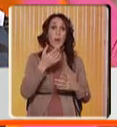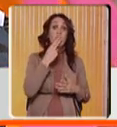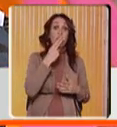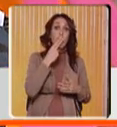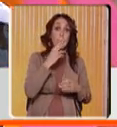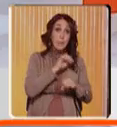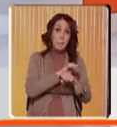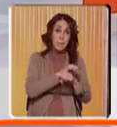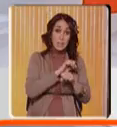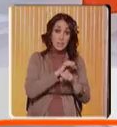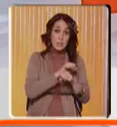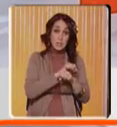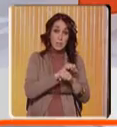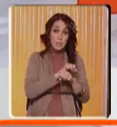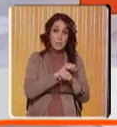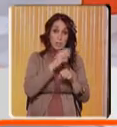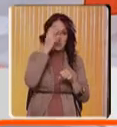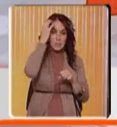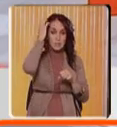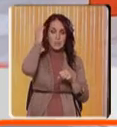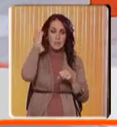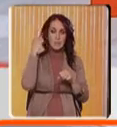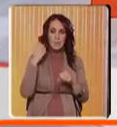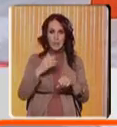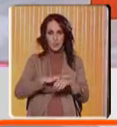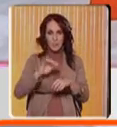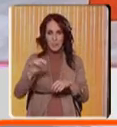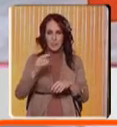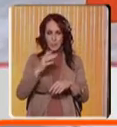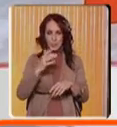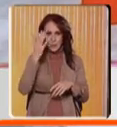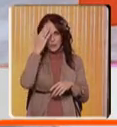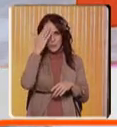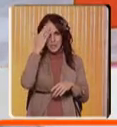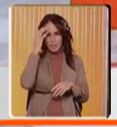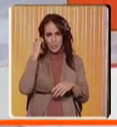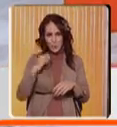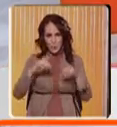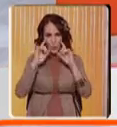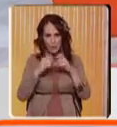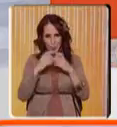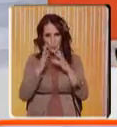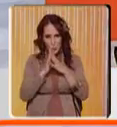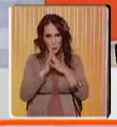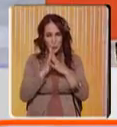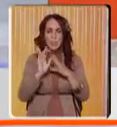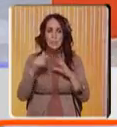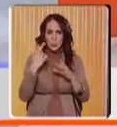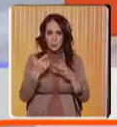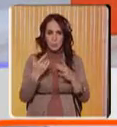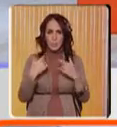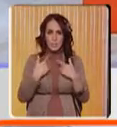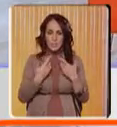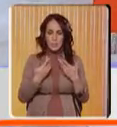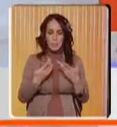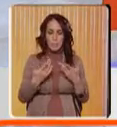é inibido. Isto outra... acaba tudo ali, ele pensa tudo ali. É tudo a culpa dele. Acaba tudo no cérebro, ele pensa tudo lá. Sim. Depois temos um efeito